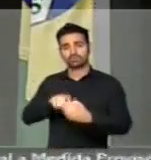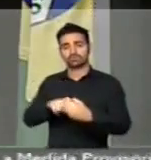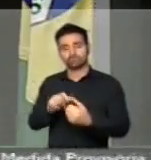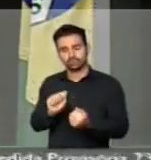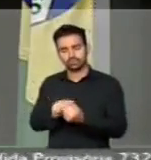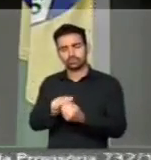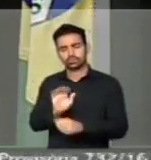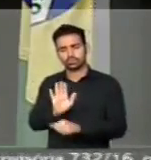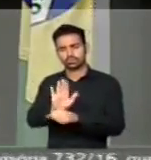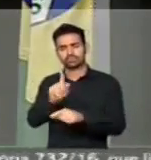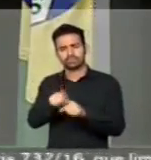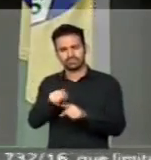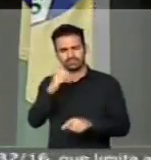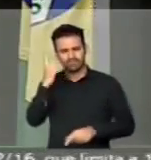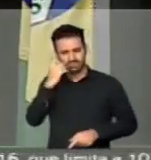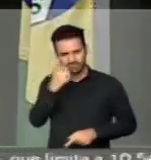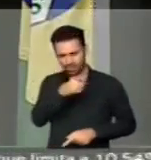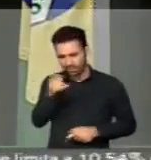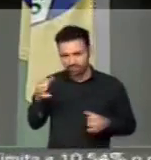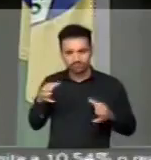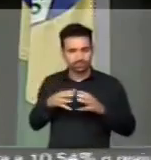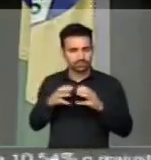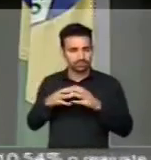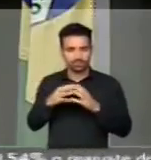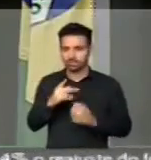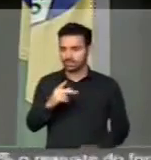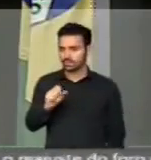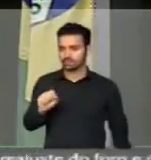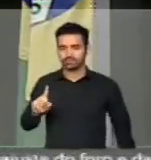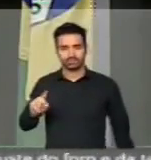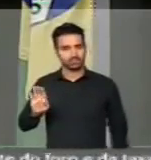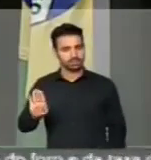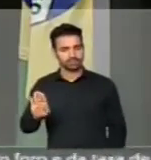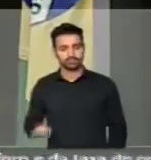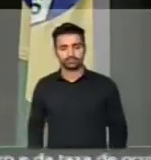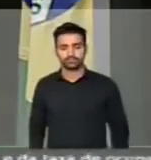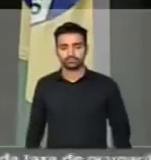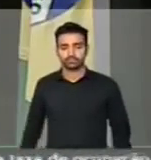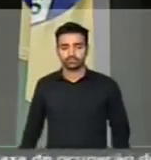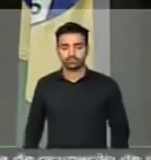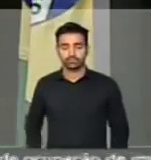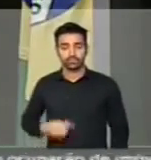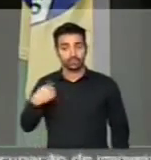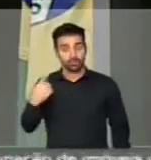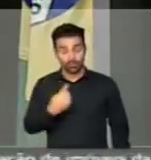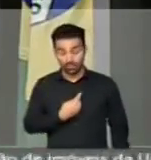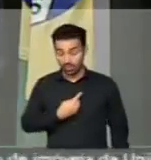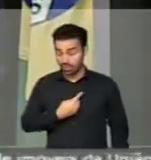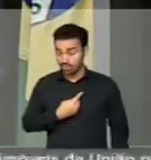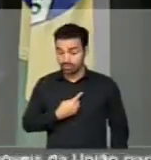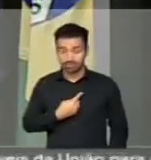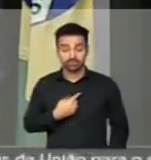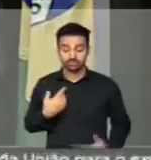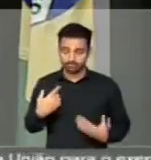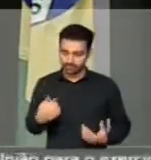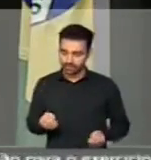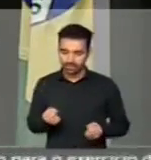com os deputados da nossa bancada, podem contar com o PSDB. Estaremos onde sempre